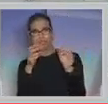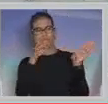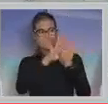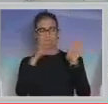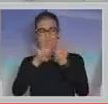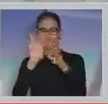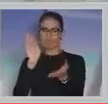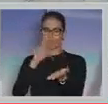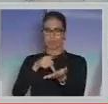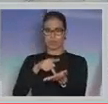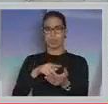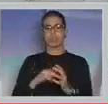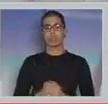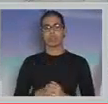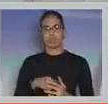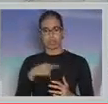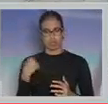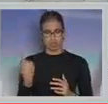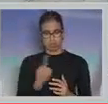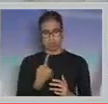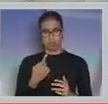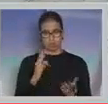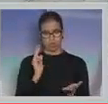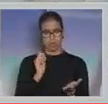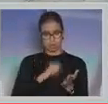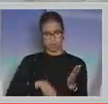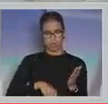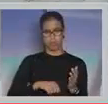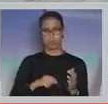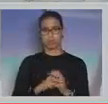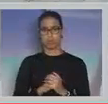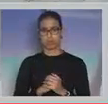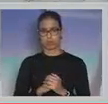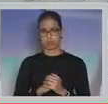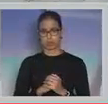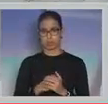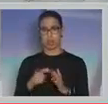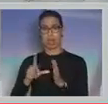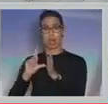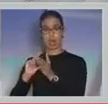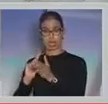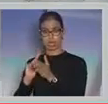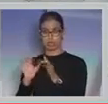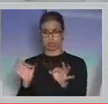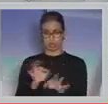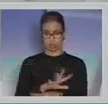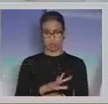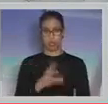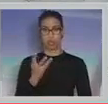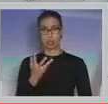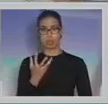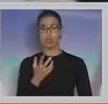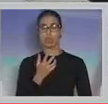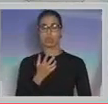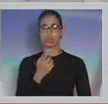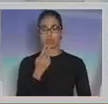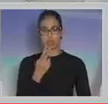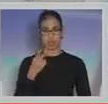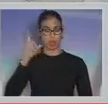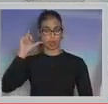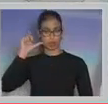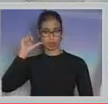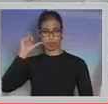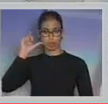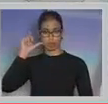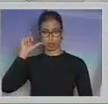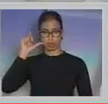dessa situação e já tomamos as providências cabíveis Muito obrigado a presidente só antes de fazer encerramento eu gostaria de dizer que o e